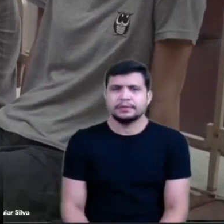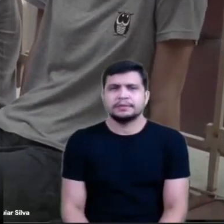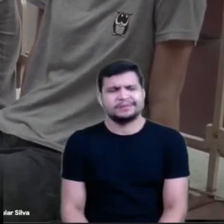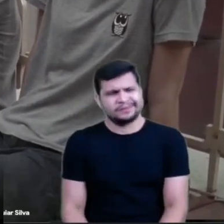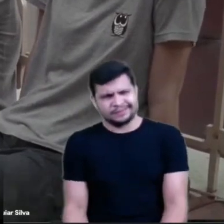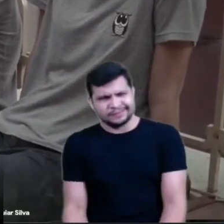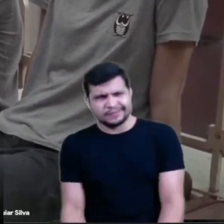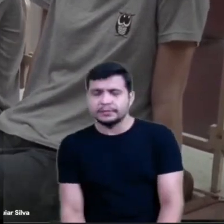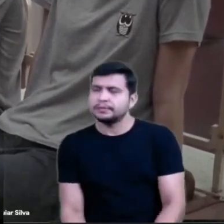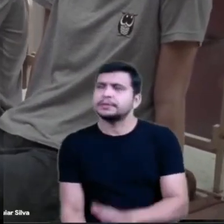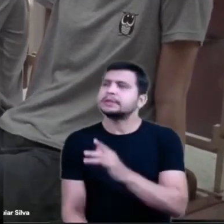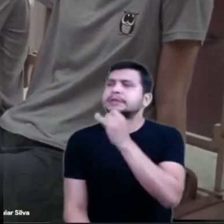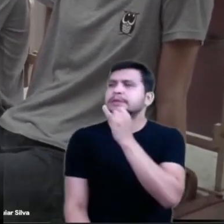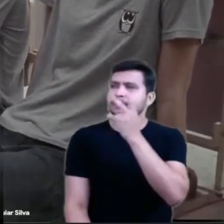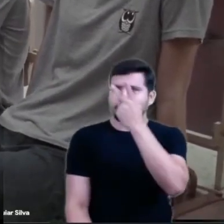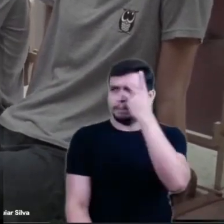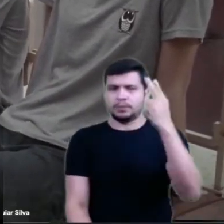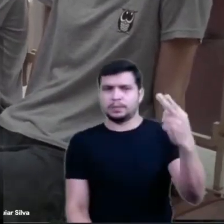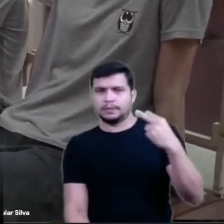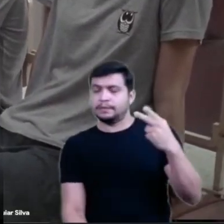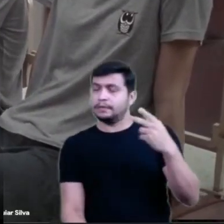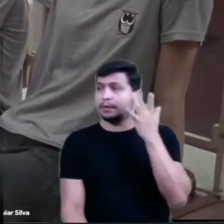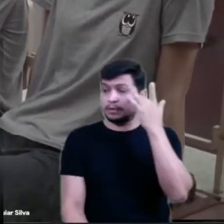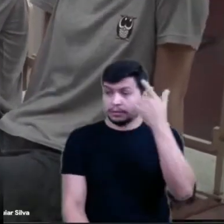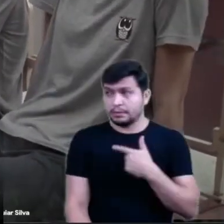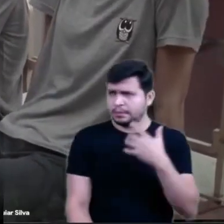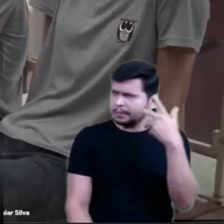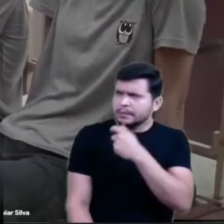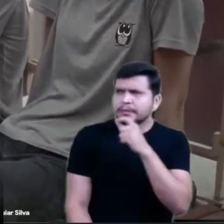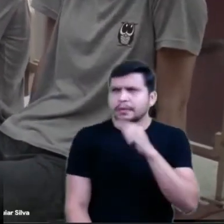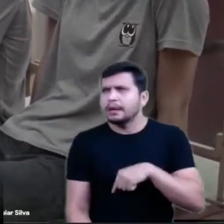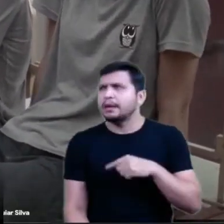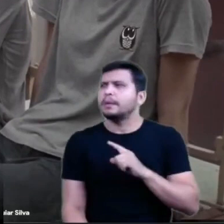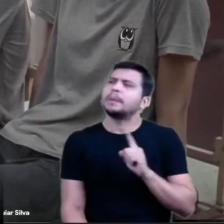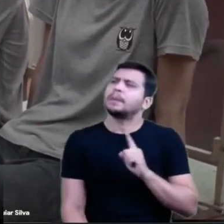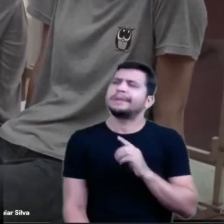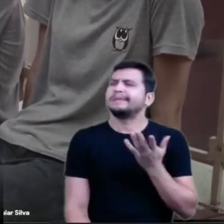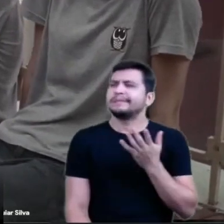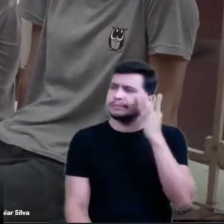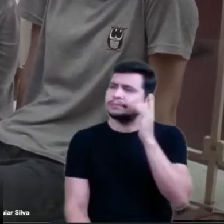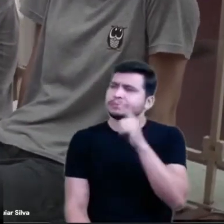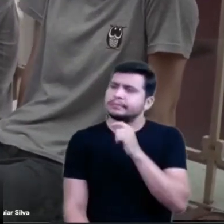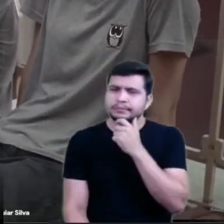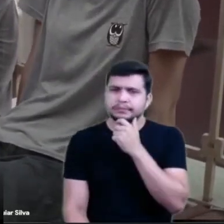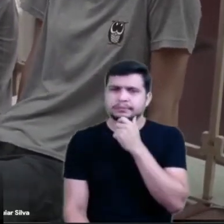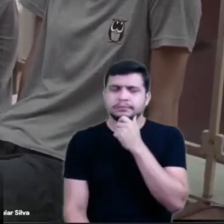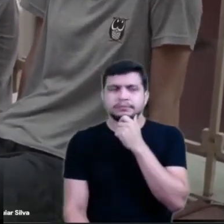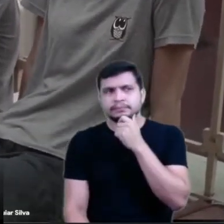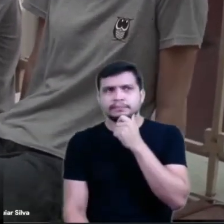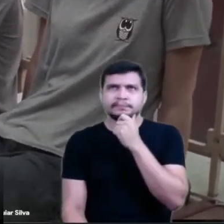Você acha que as pessoas me consideram uma pessoa bonita? Ah, eu te